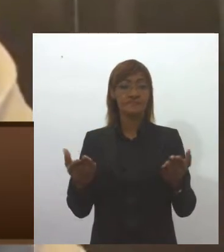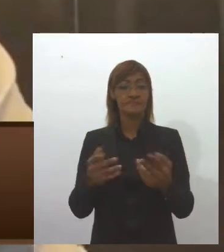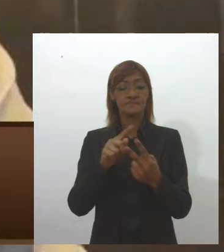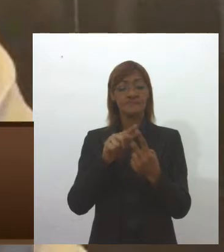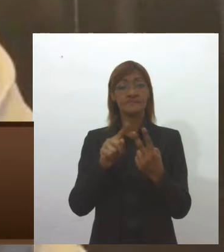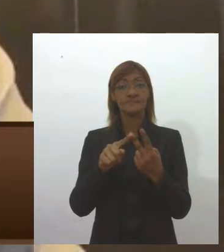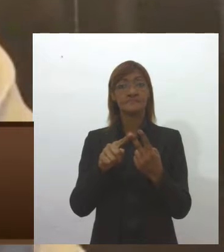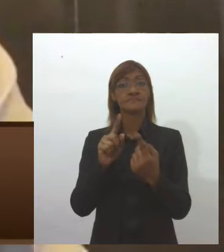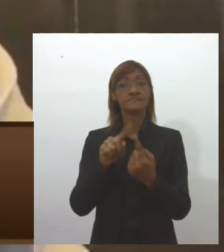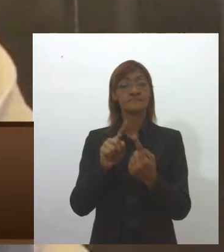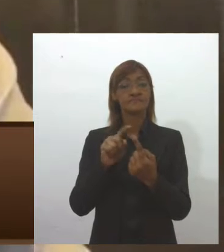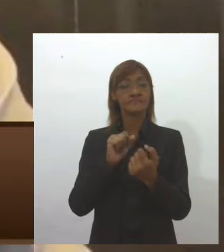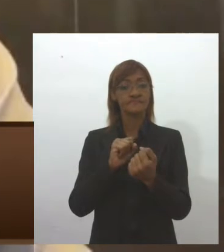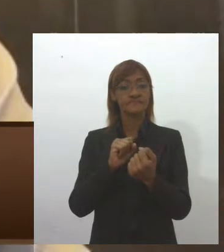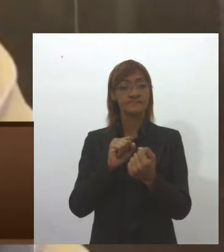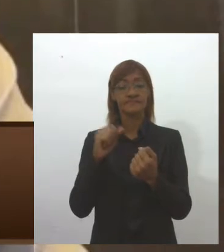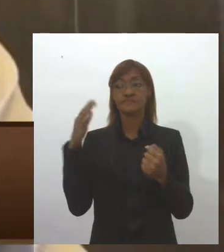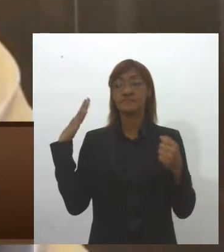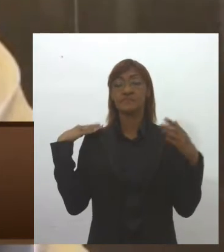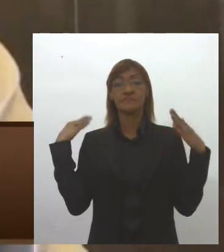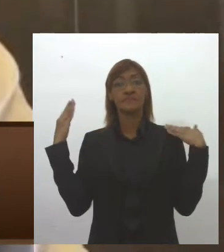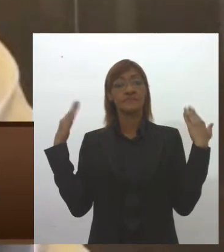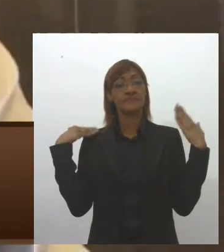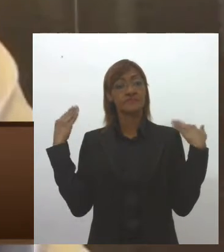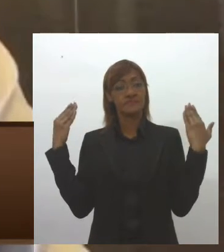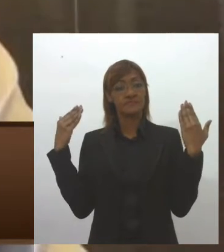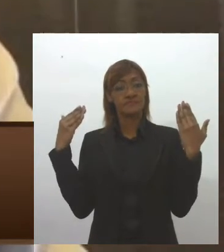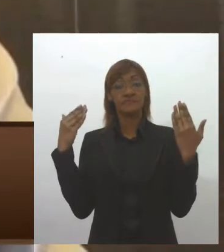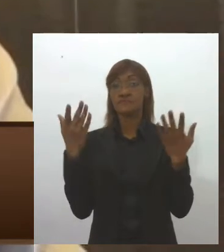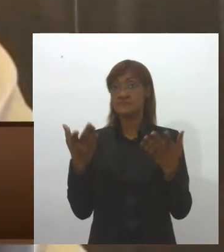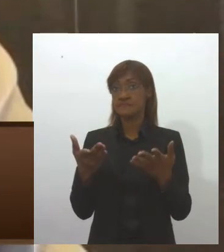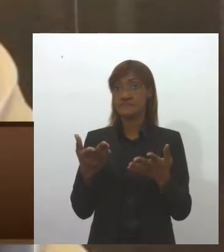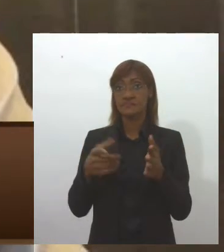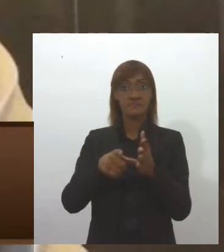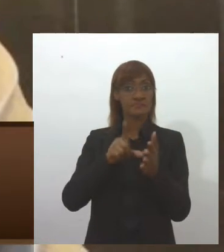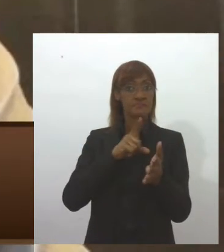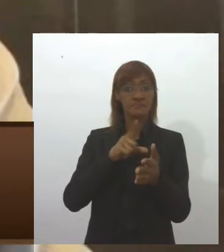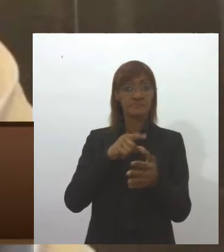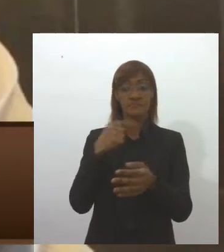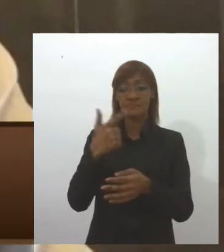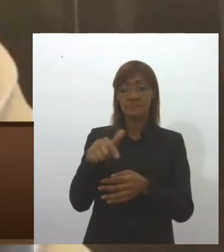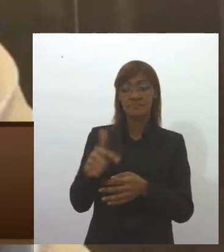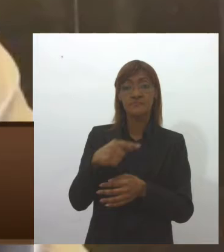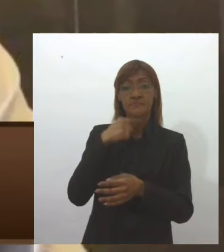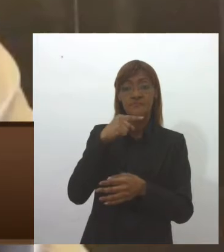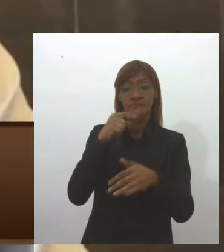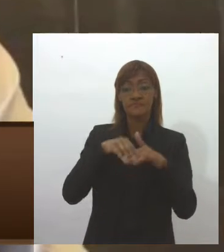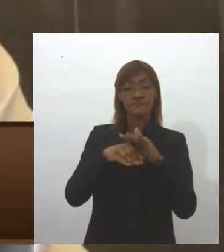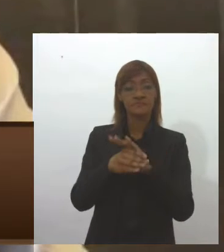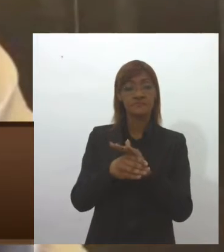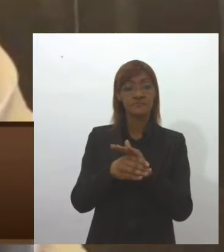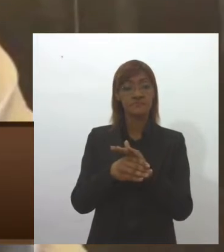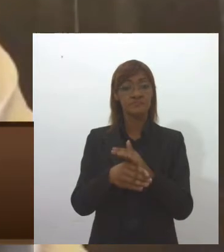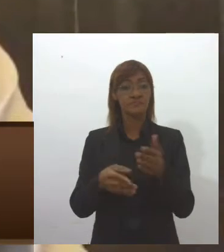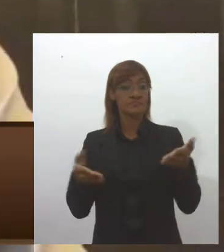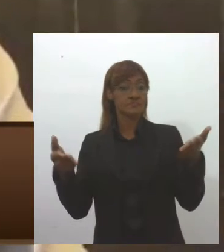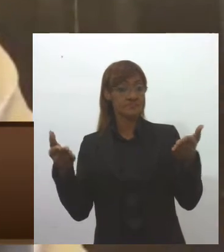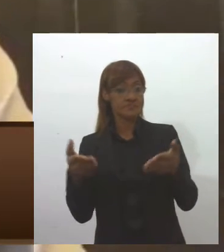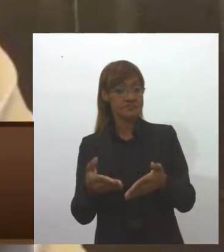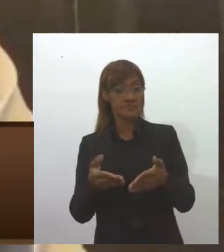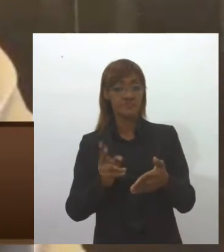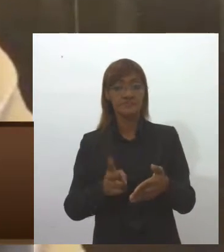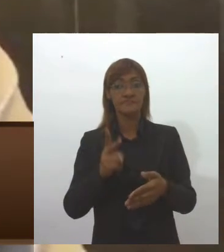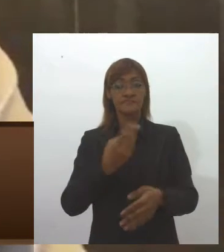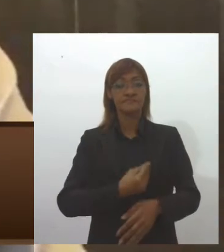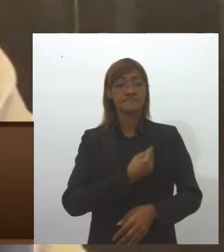né? Que é o turismo de lazer, que é um turismo que a gente não estava acostumado a fazer, e o turismo corporativo, que a gente sempre fez aqui em